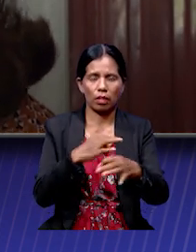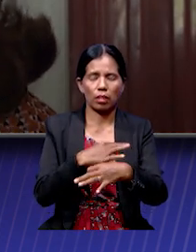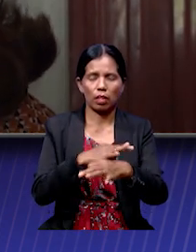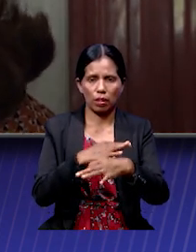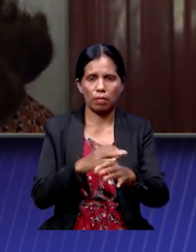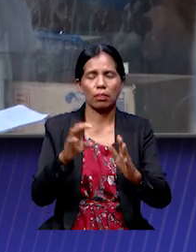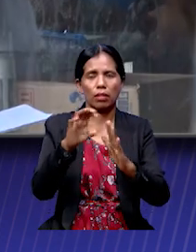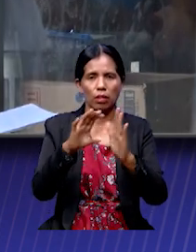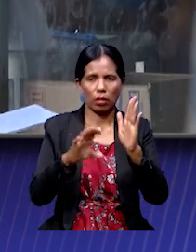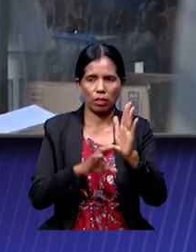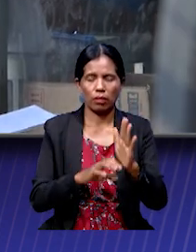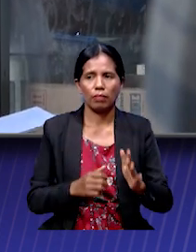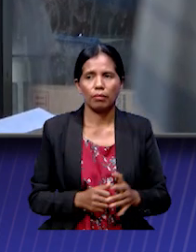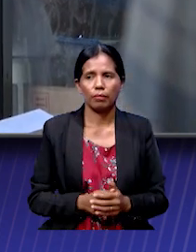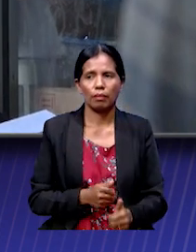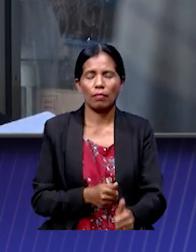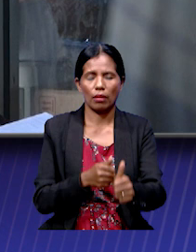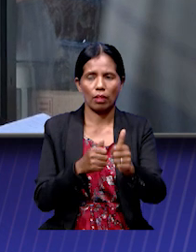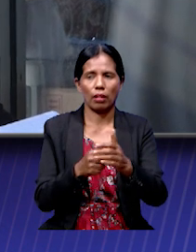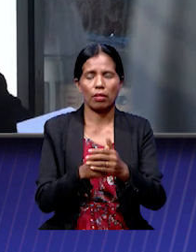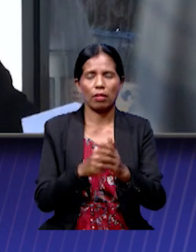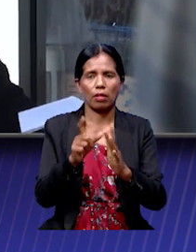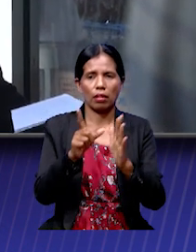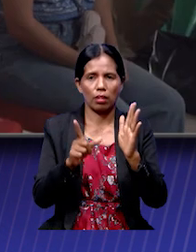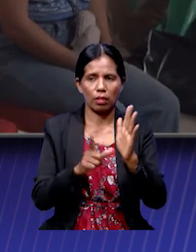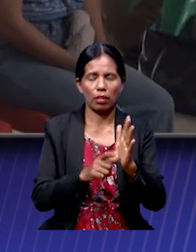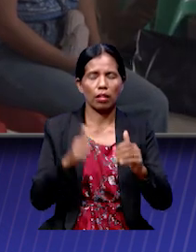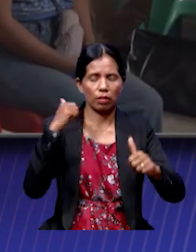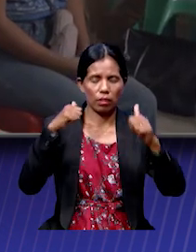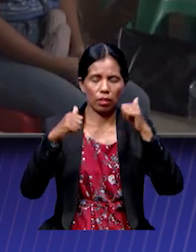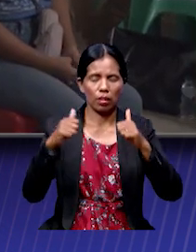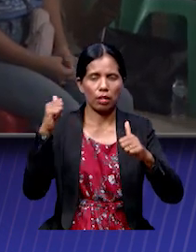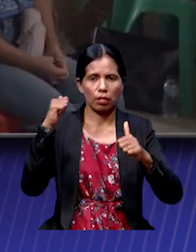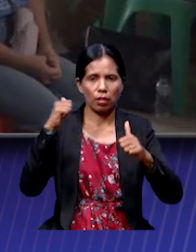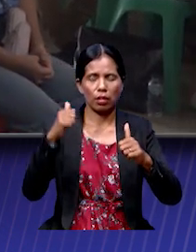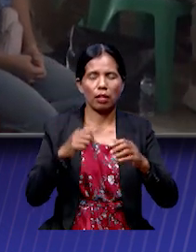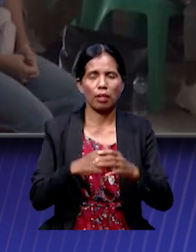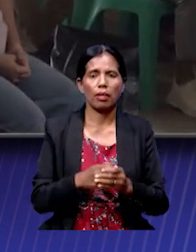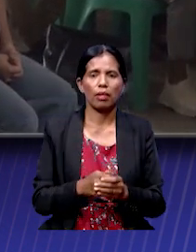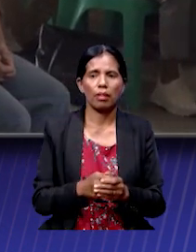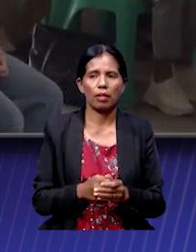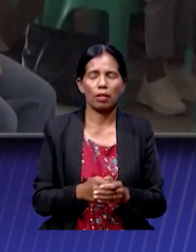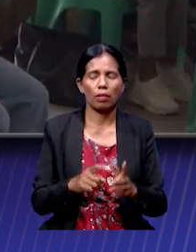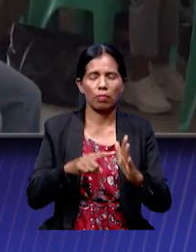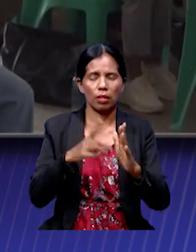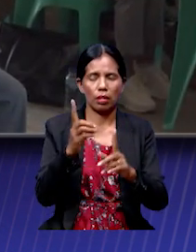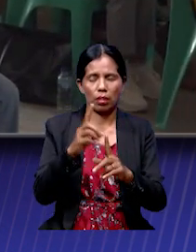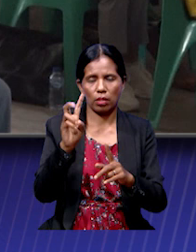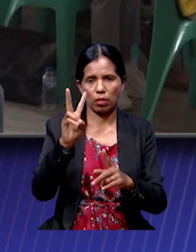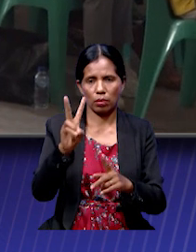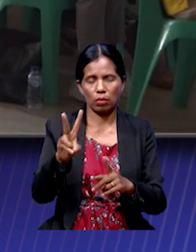públicas. Tuir horário husi Comissão Nacional Eleição, atividade campanha ba candidato Presidente da República Sira, hauia lorong rua, no